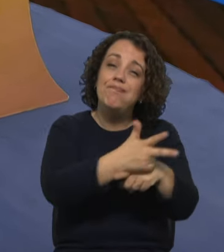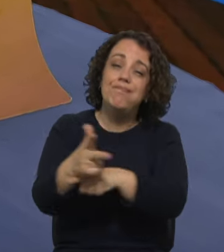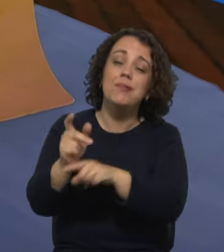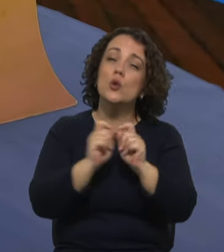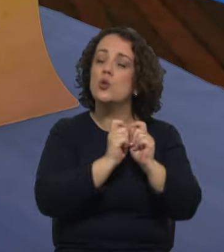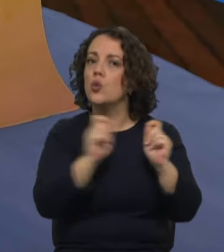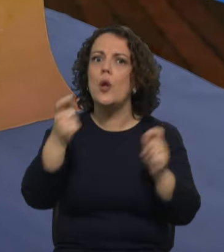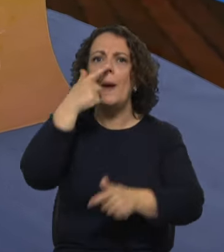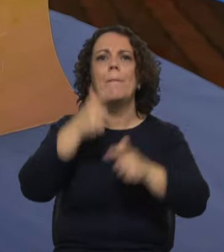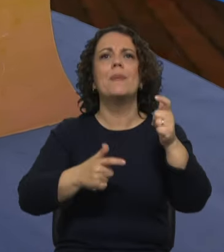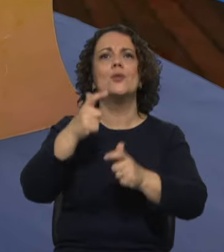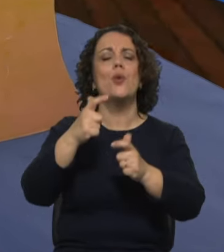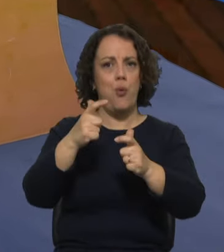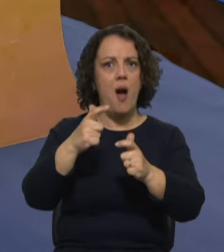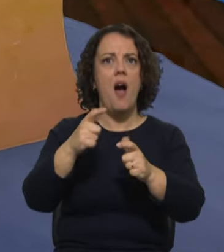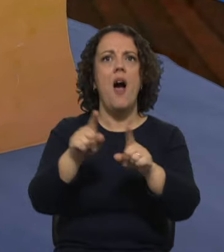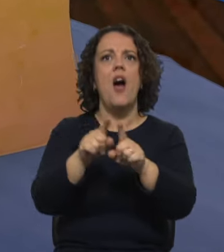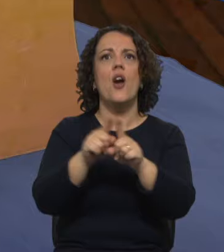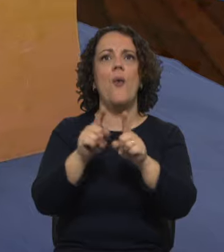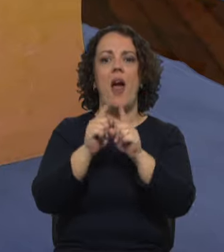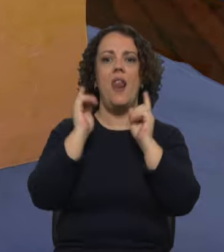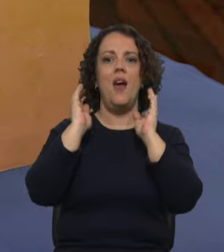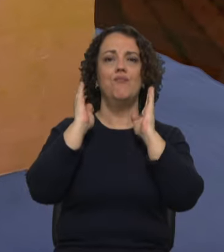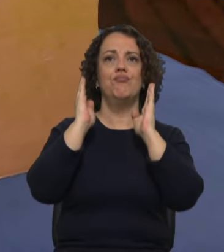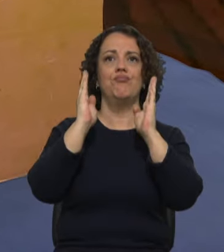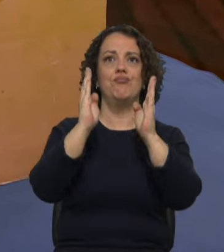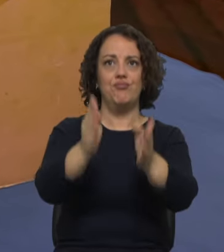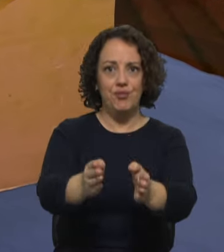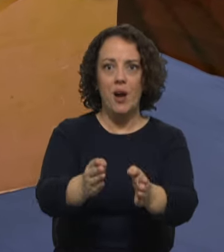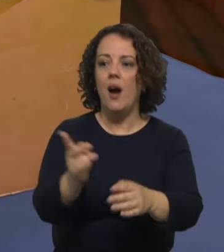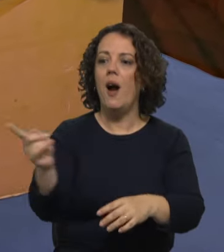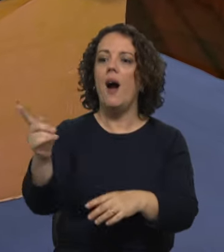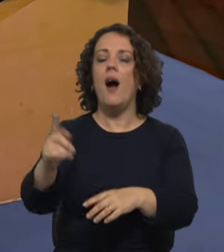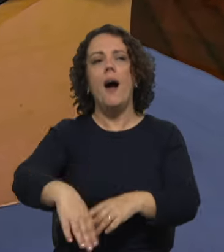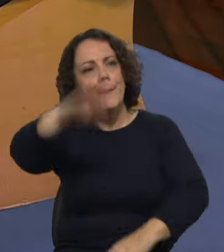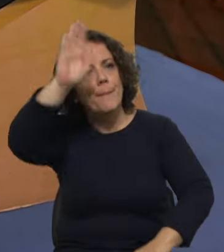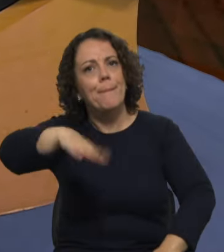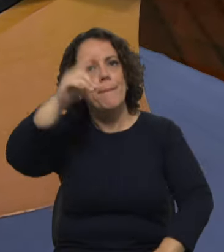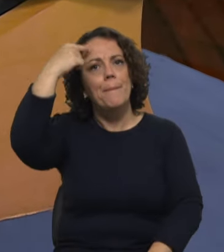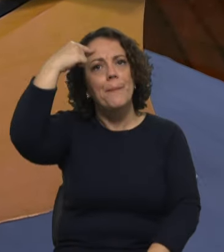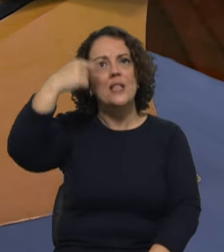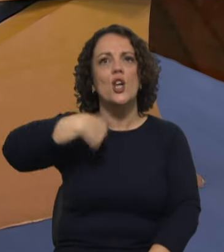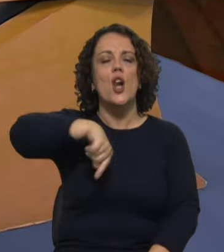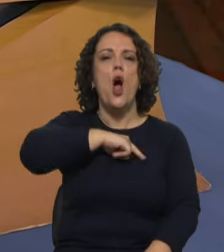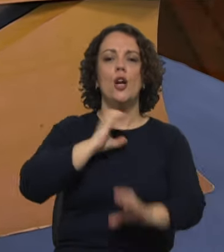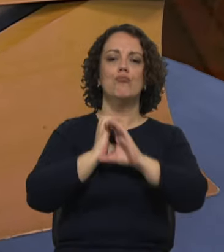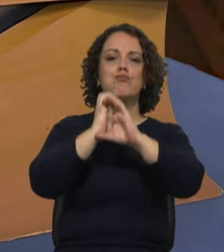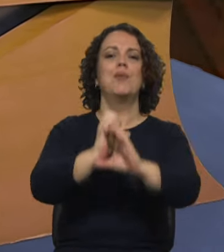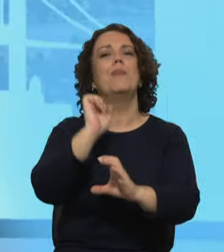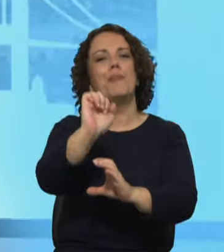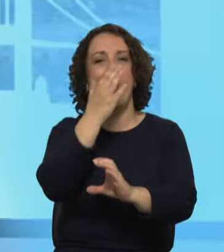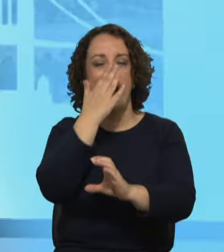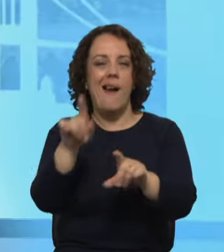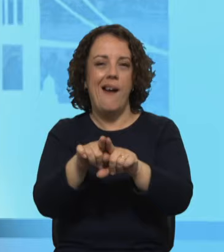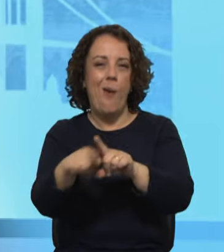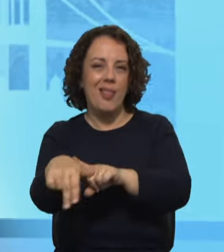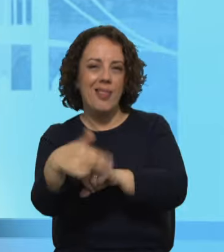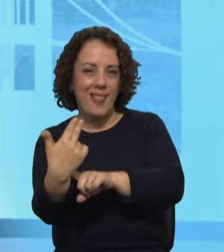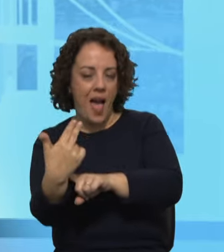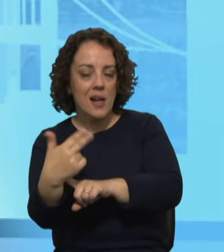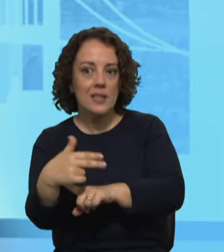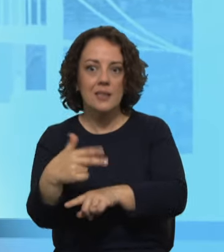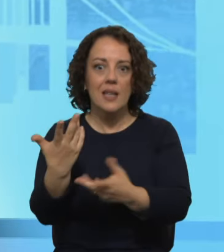à beira da estrada e que nos pediam a nós para parar que nós Amos à vezes comíamos as pessoas a fazer assim depois Isso é uma forma também de de estar